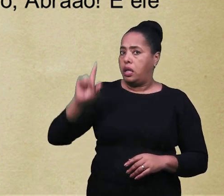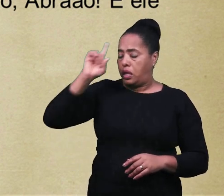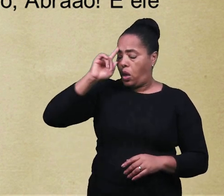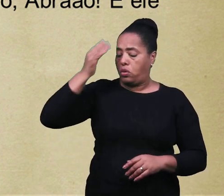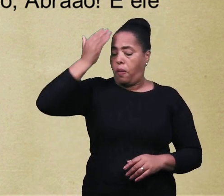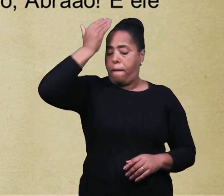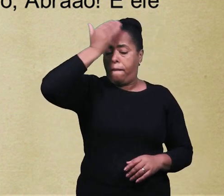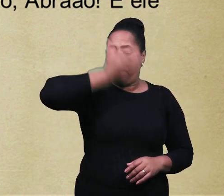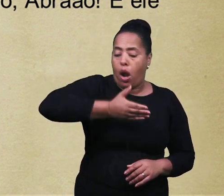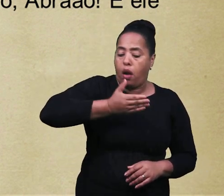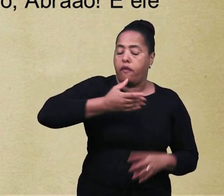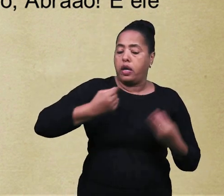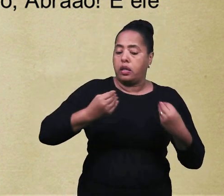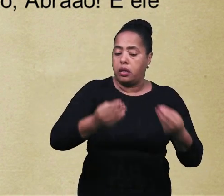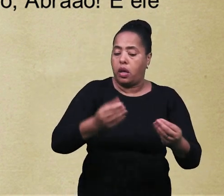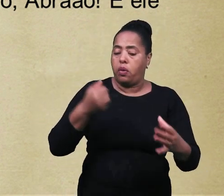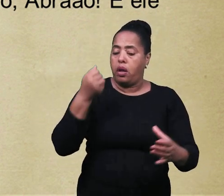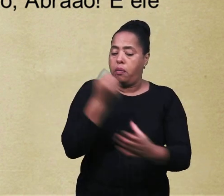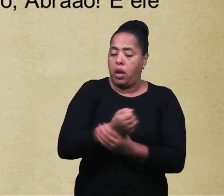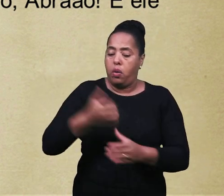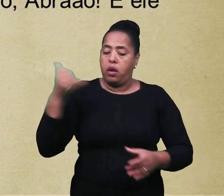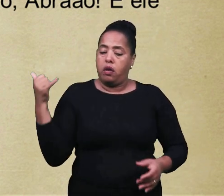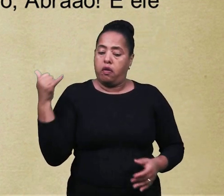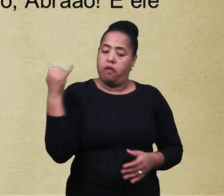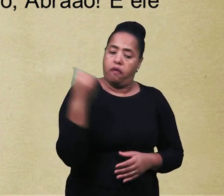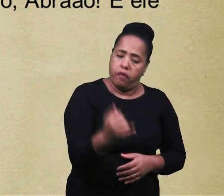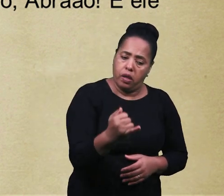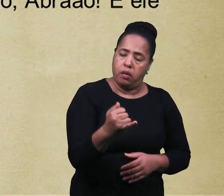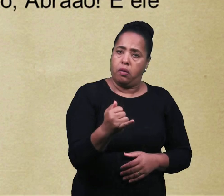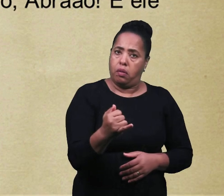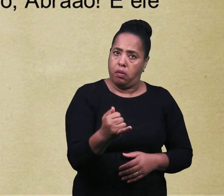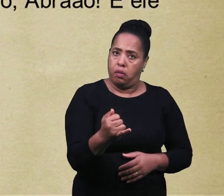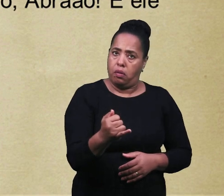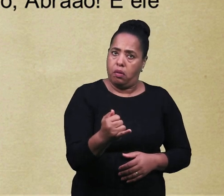a Abraão e disse-lhe Abraão,